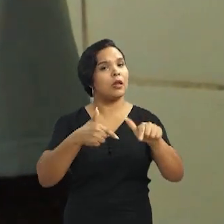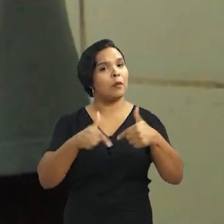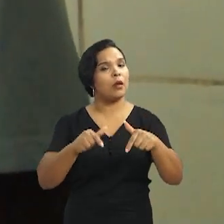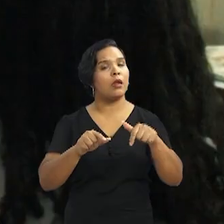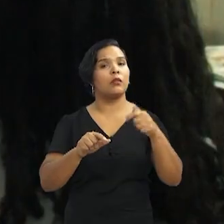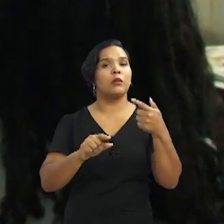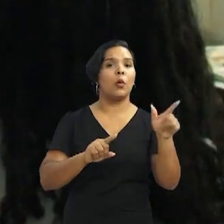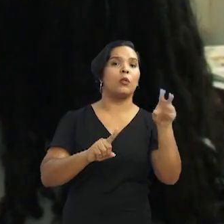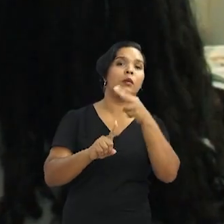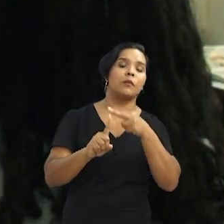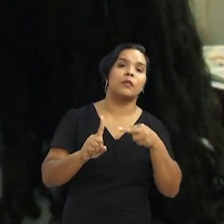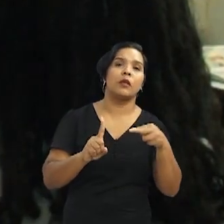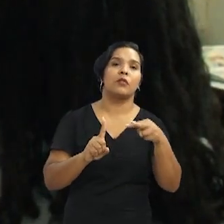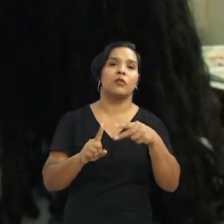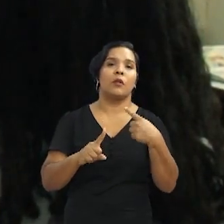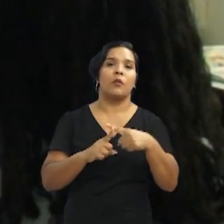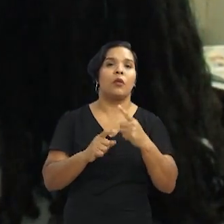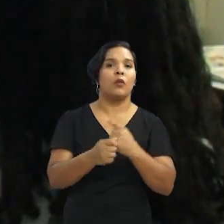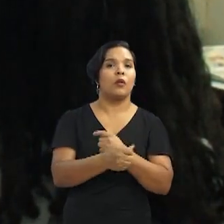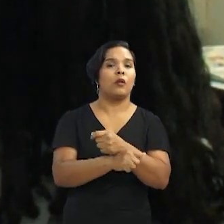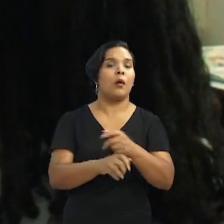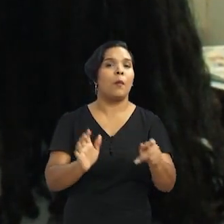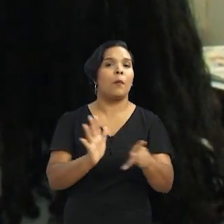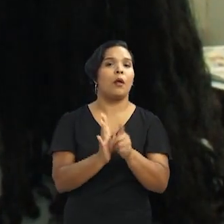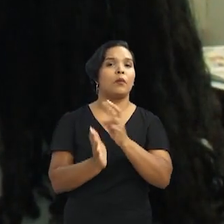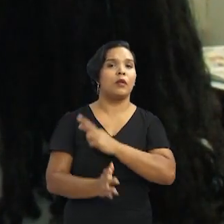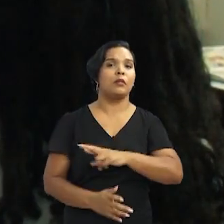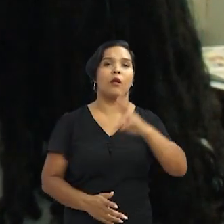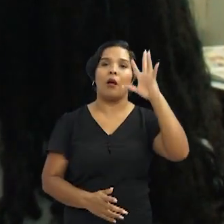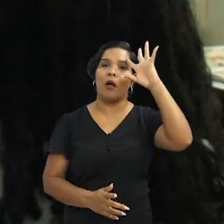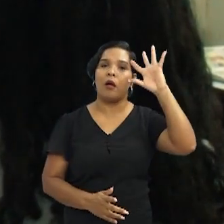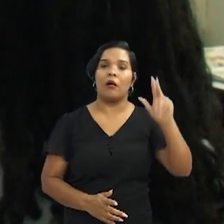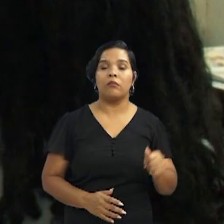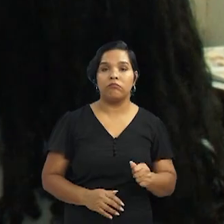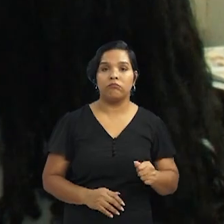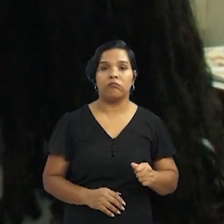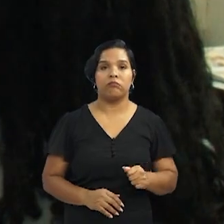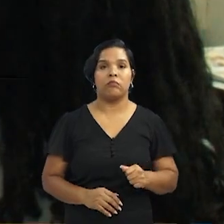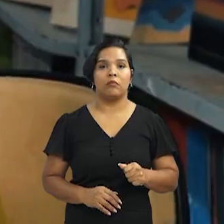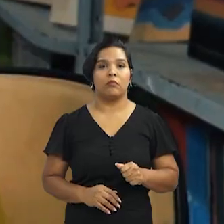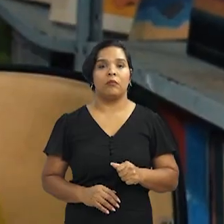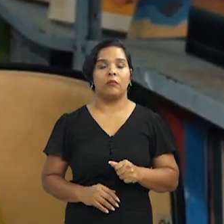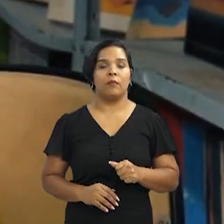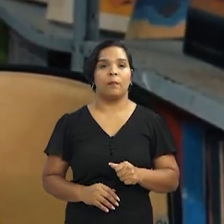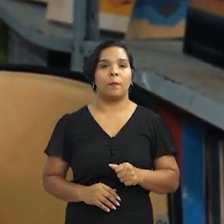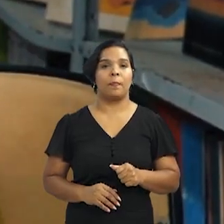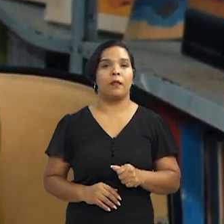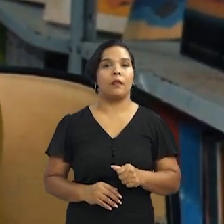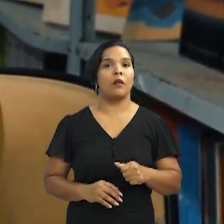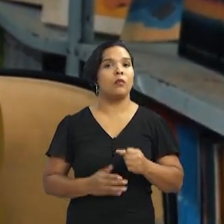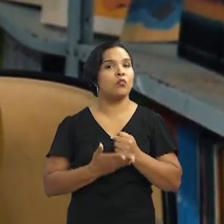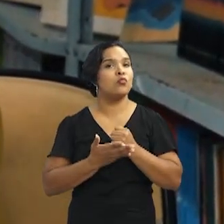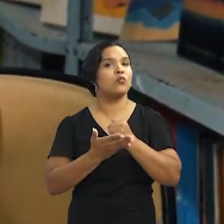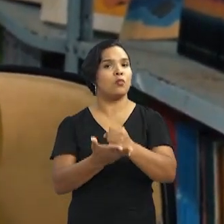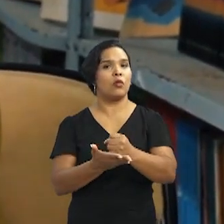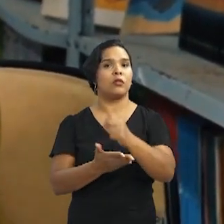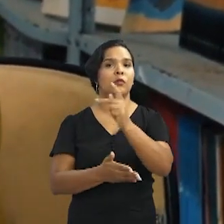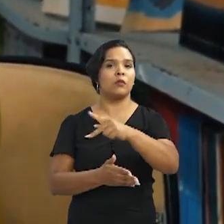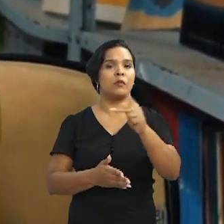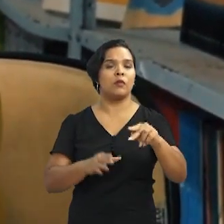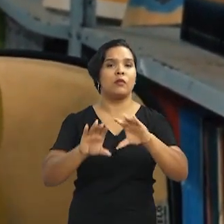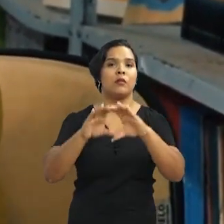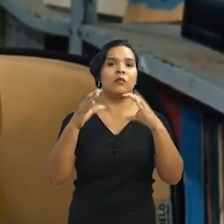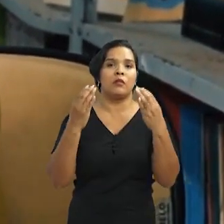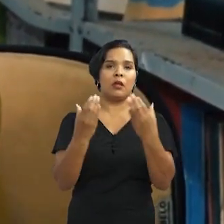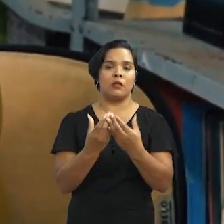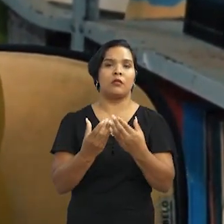professores podem estar trabalhando com ela em outras perspectivas, porque tem outros quilombos que a religião é de matriz africana, né? Eu digo que inicialmente era um suporte para os